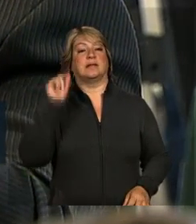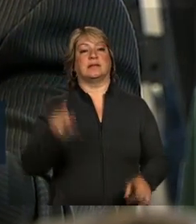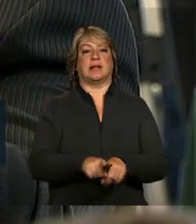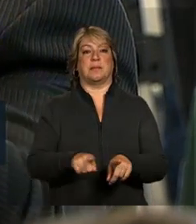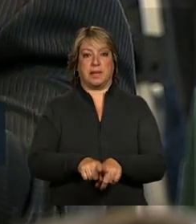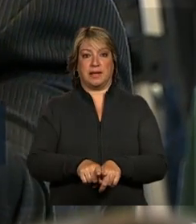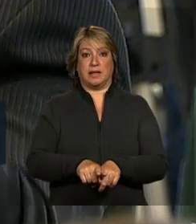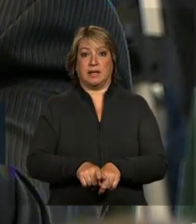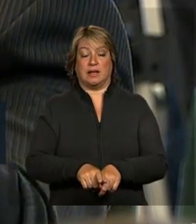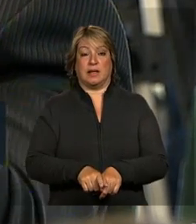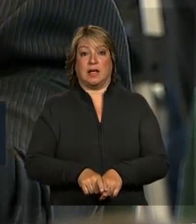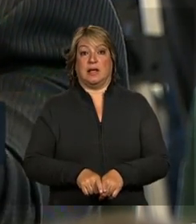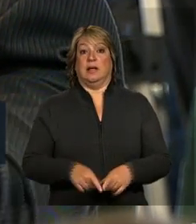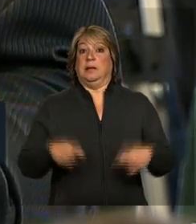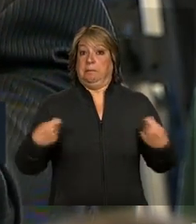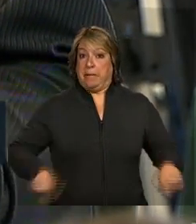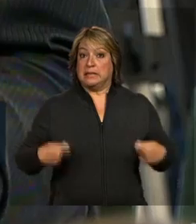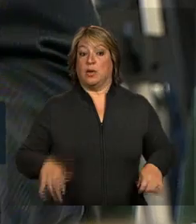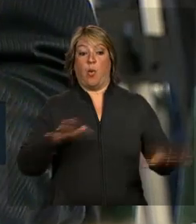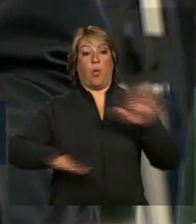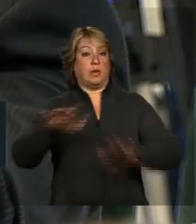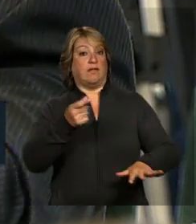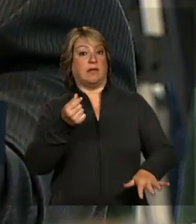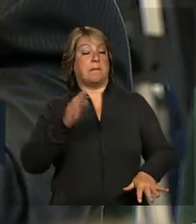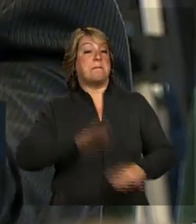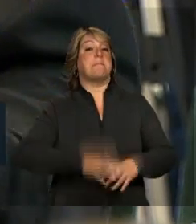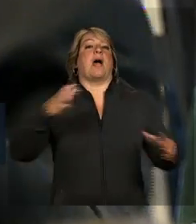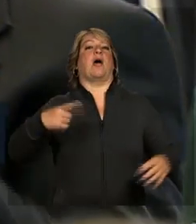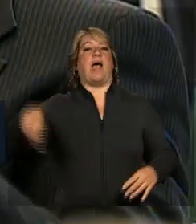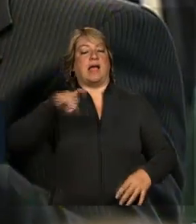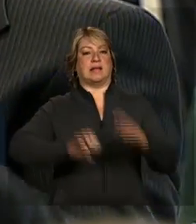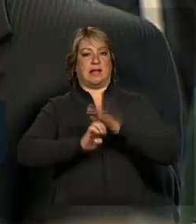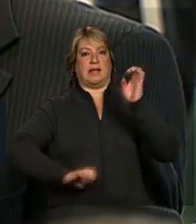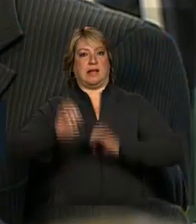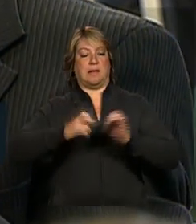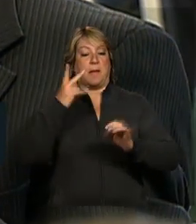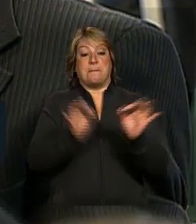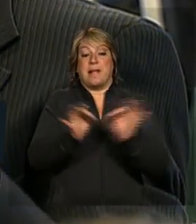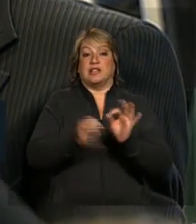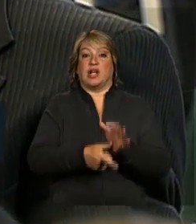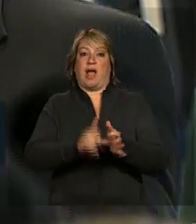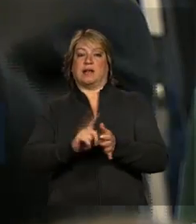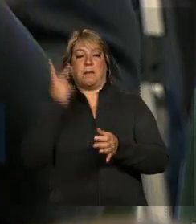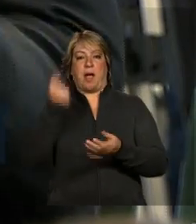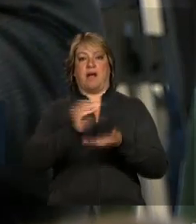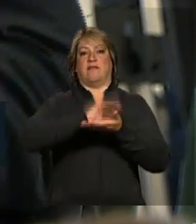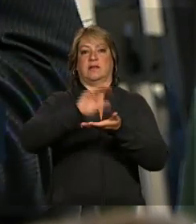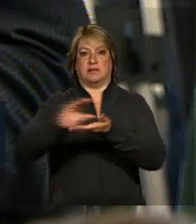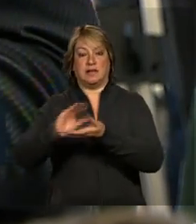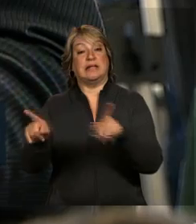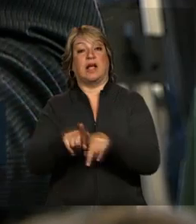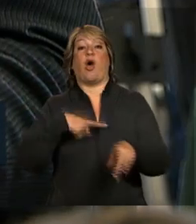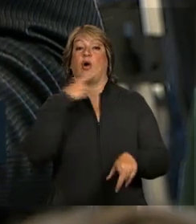eh exija um cuidado financeiro ainda maior dessas empresas em se planejar para investimentos e ter